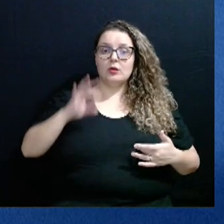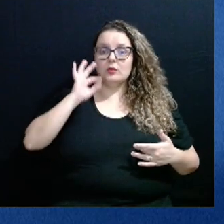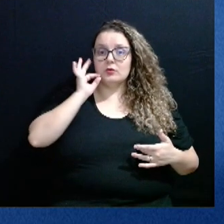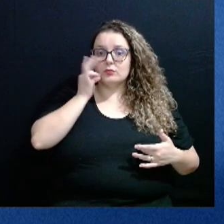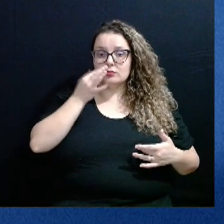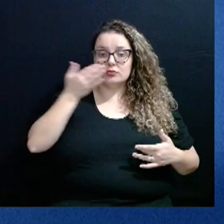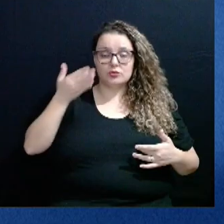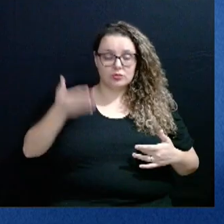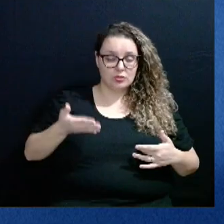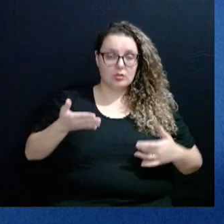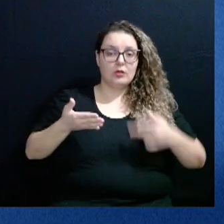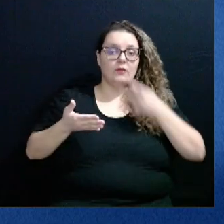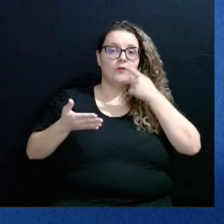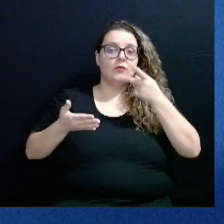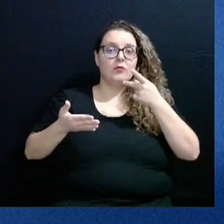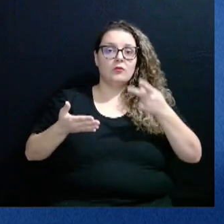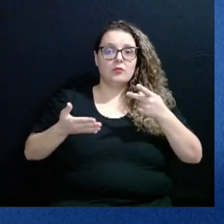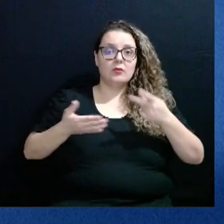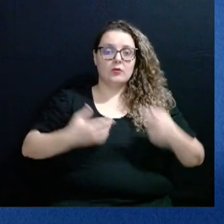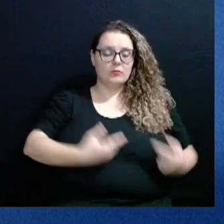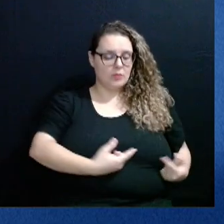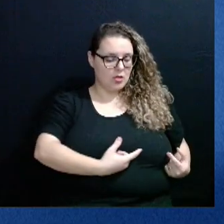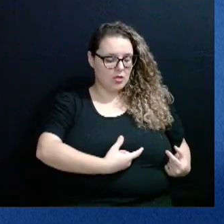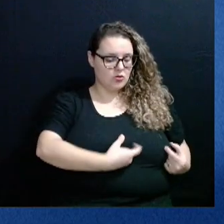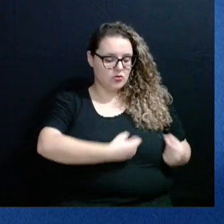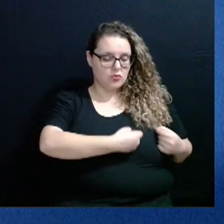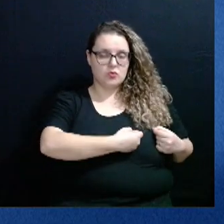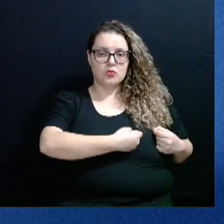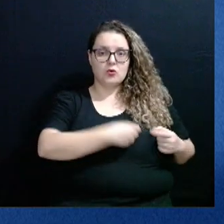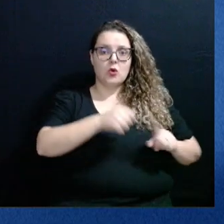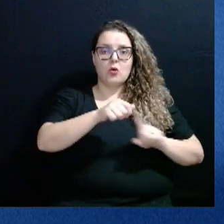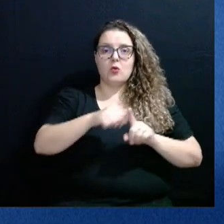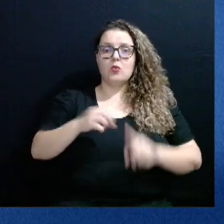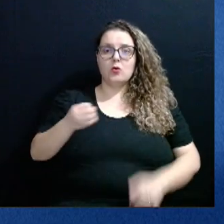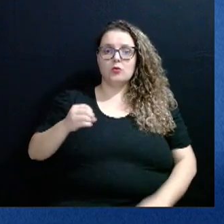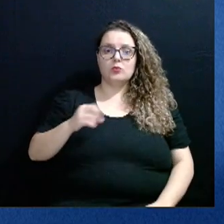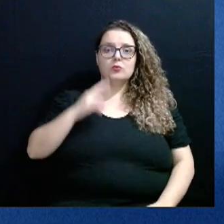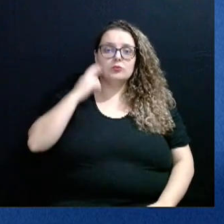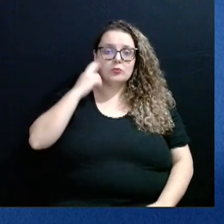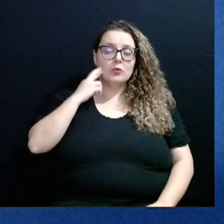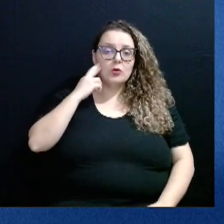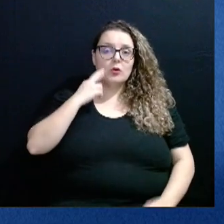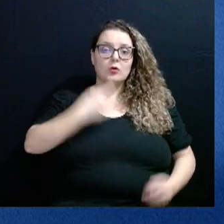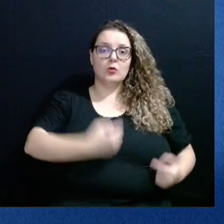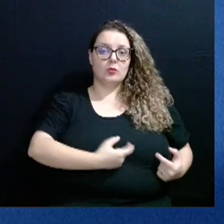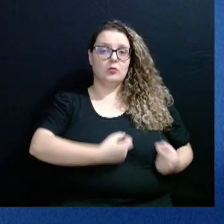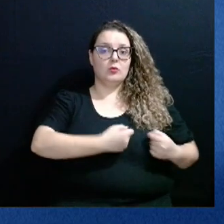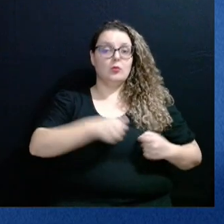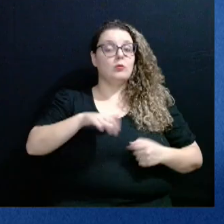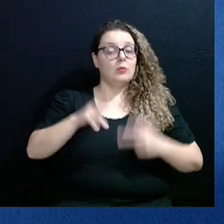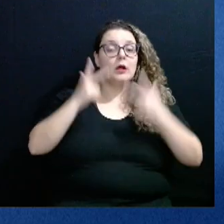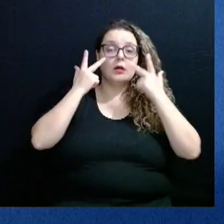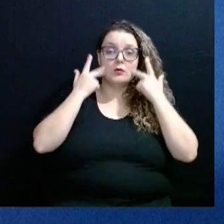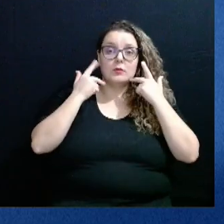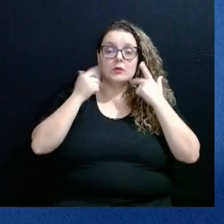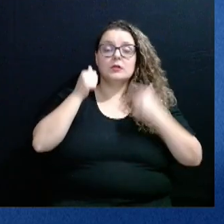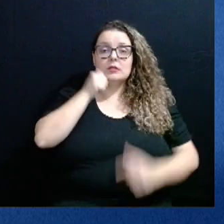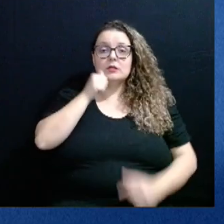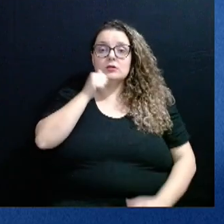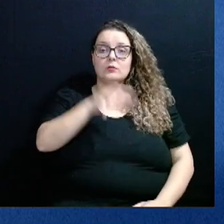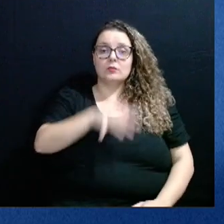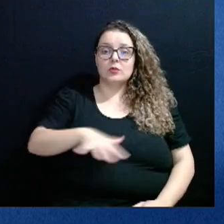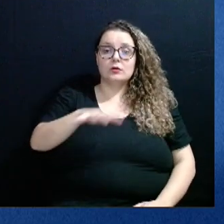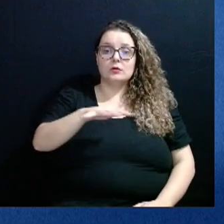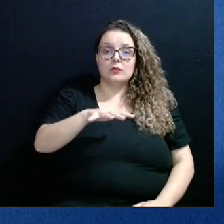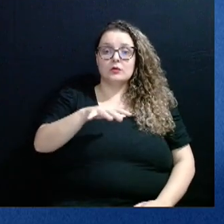sobre câncer de mama, sobre Outubro Rosa. O câncer de mama é o mais comum entre as mulheres e que mais mata no